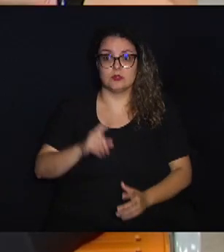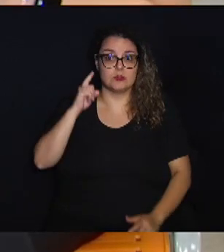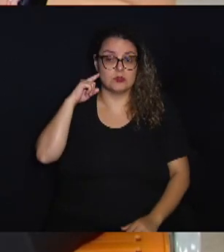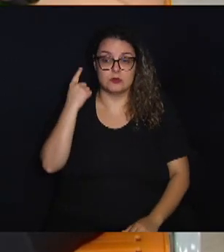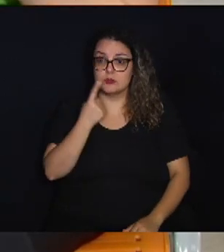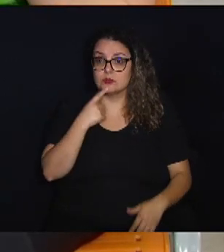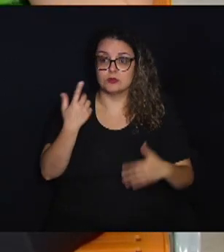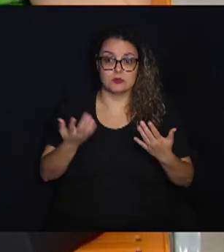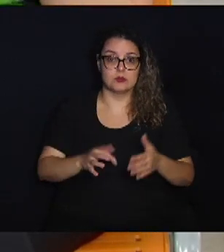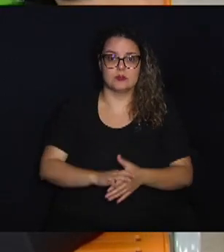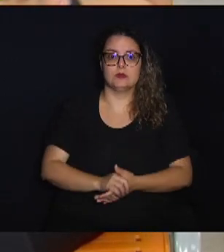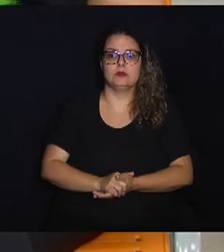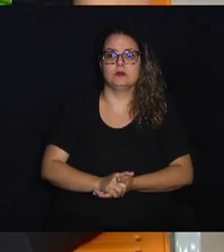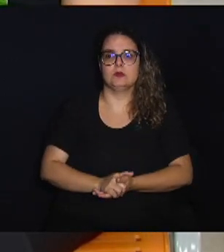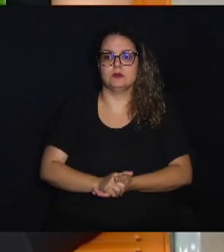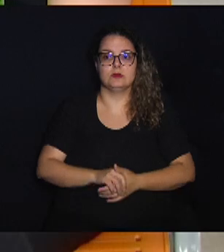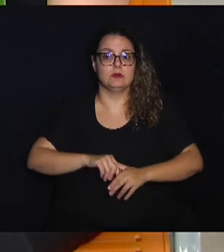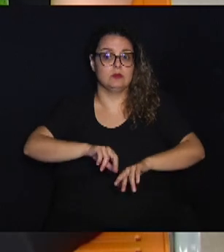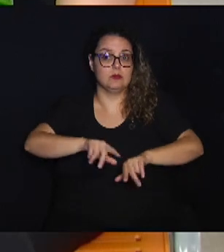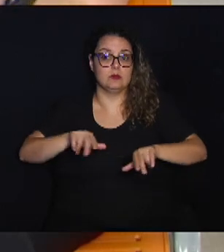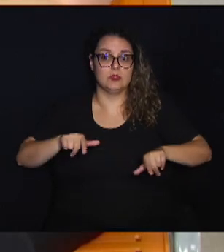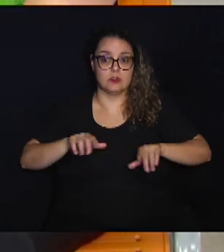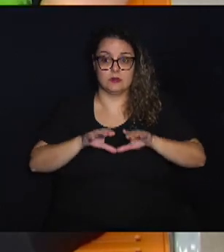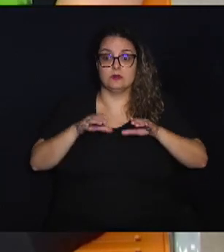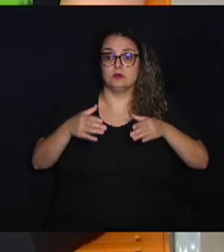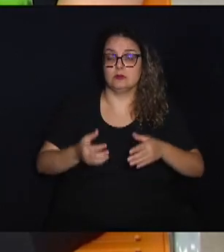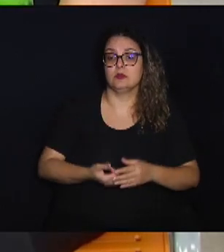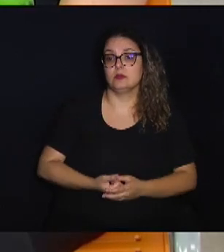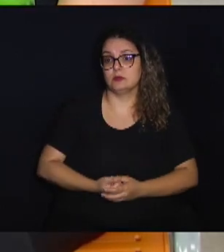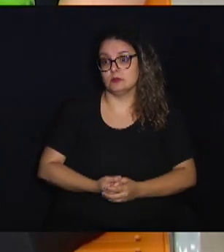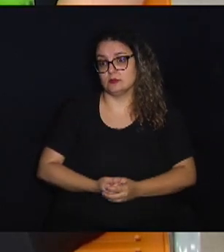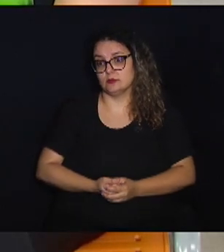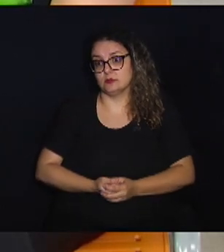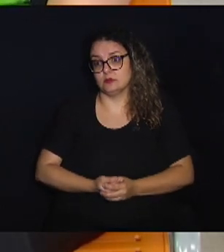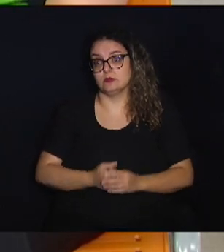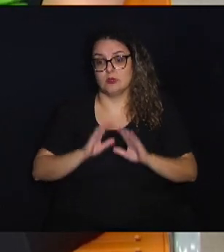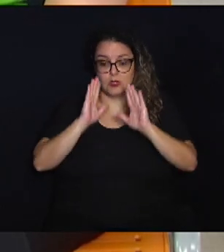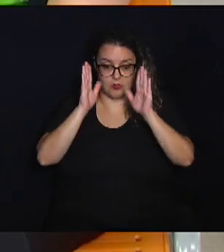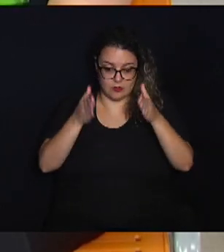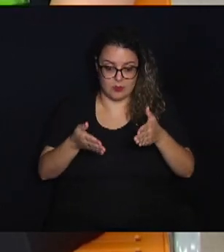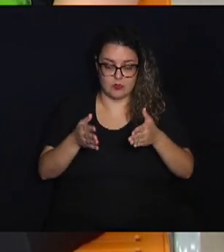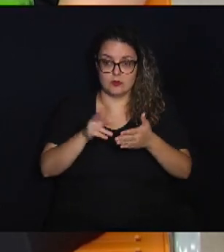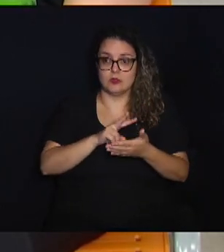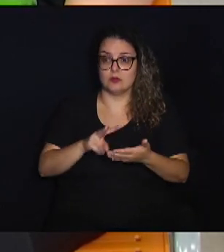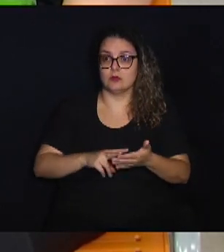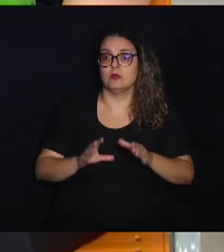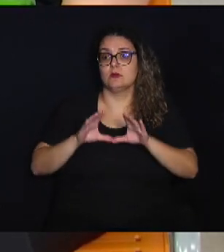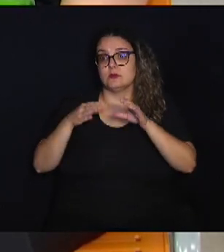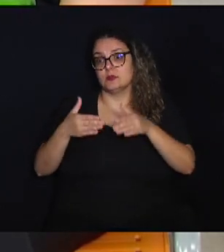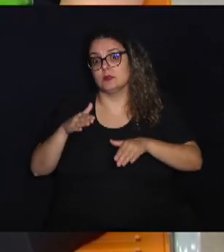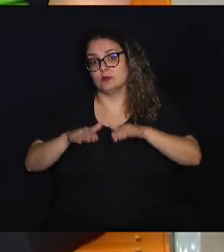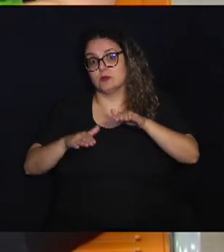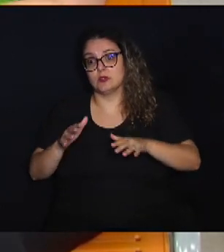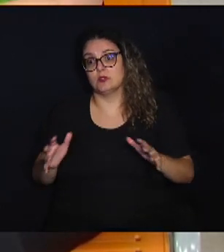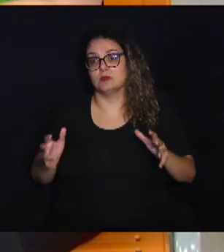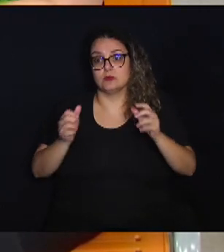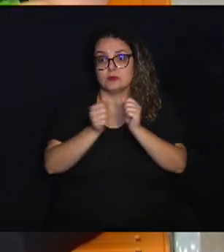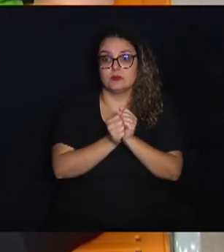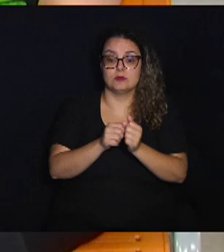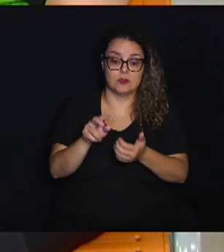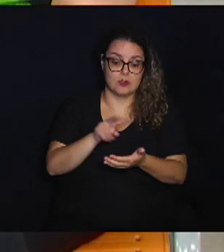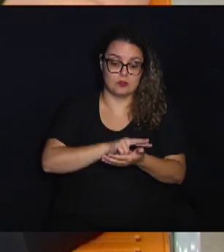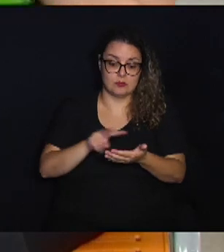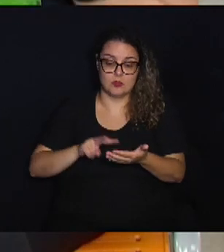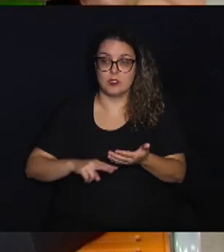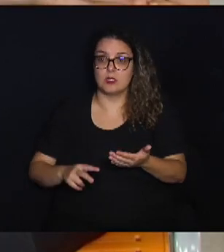surdas, enfim, existem uma diversidade de comunidades que trabalham o foco na leitura. Então são grupos que muitas vezes se reúnem para discutir um